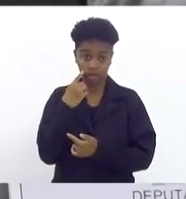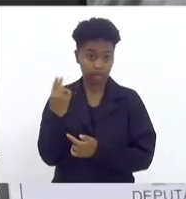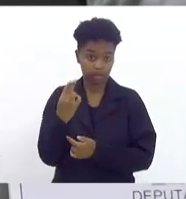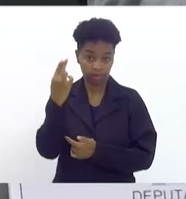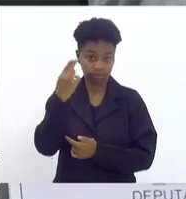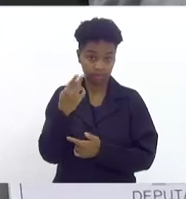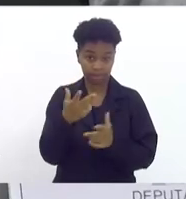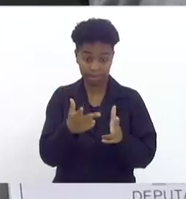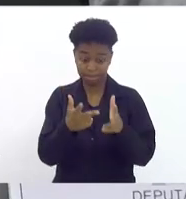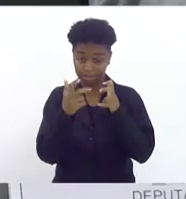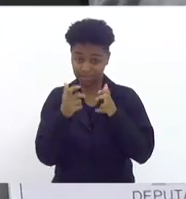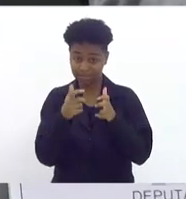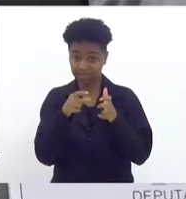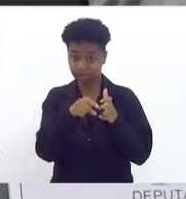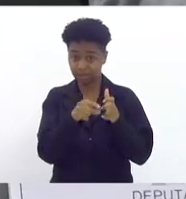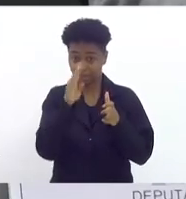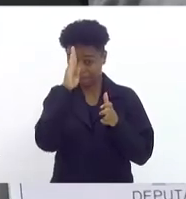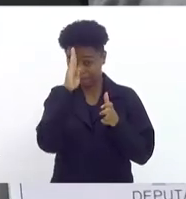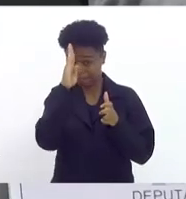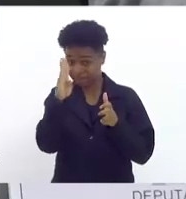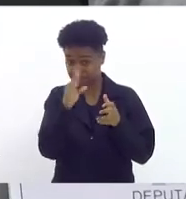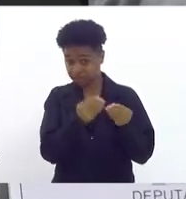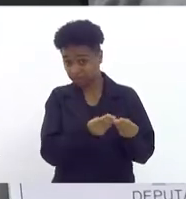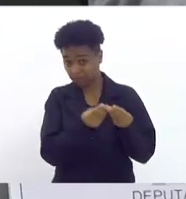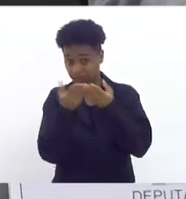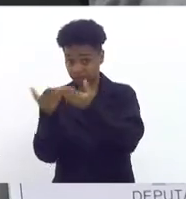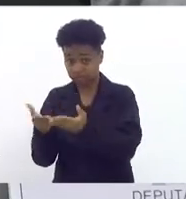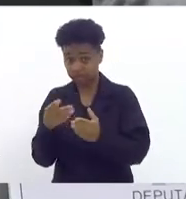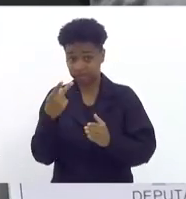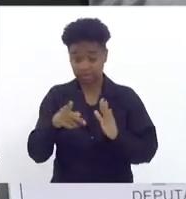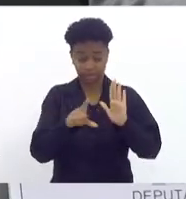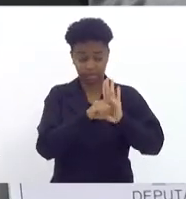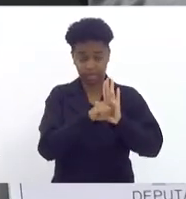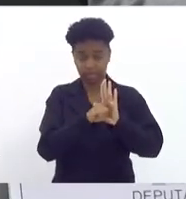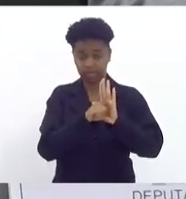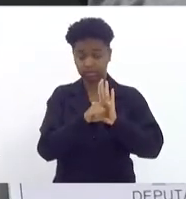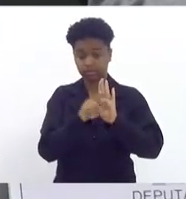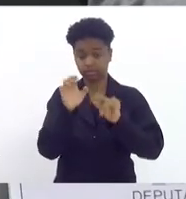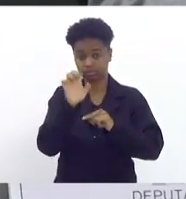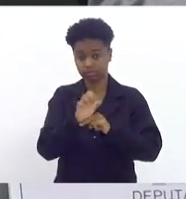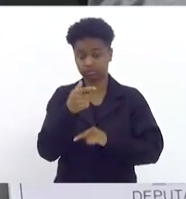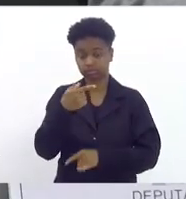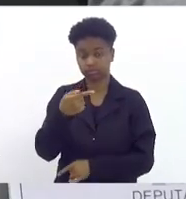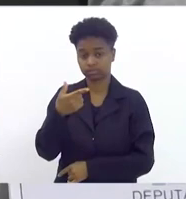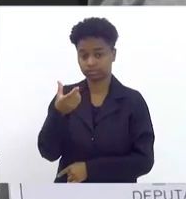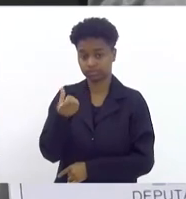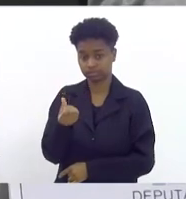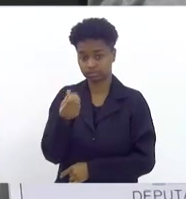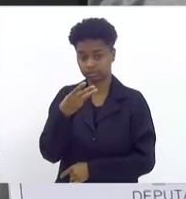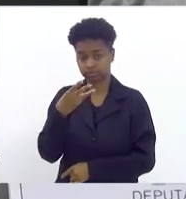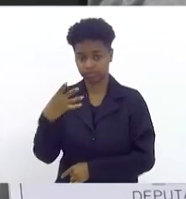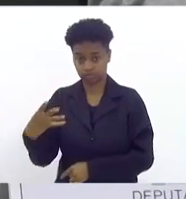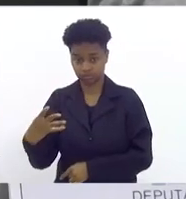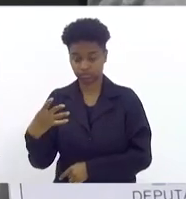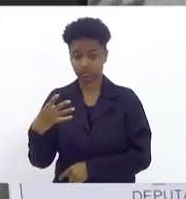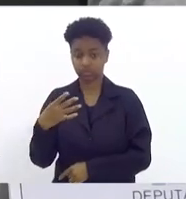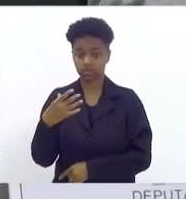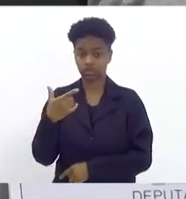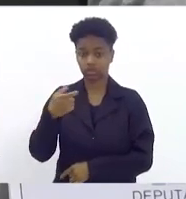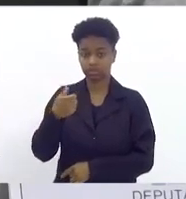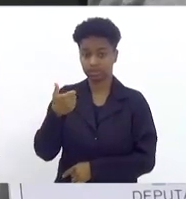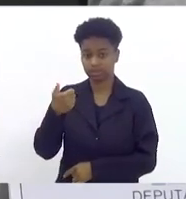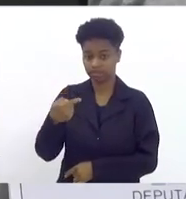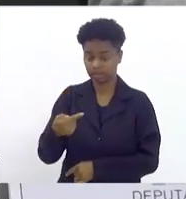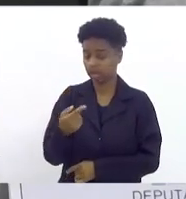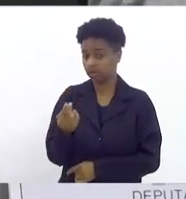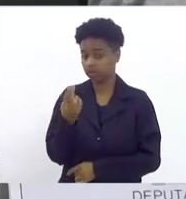a destinação prioritária prescrita na Lei Estadual 7.634/2017 como comando para que